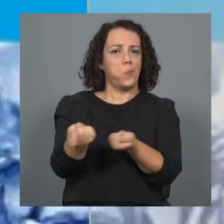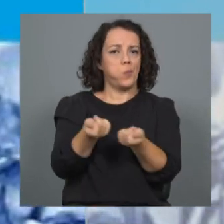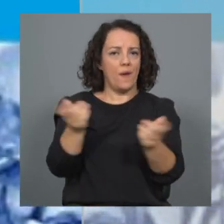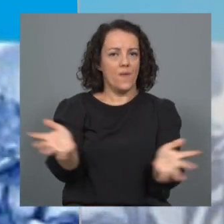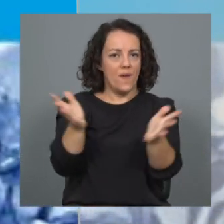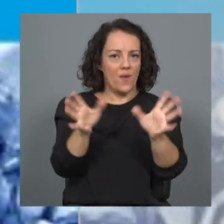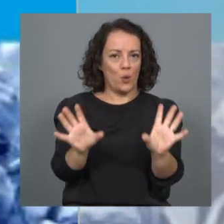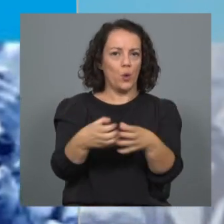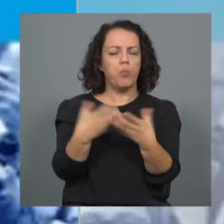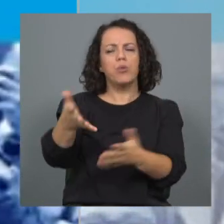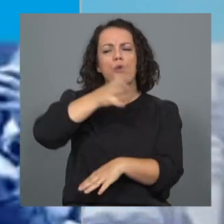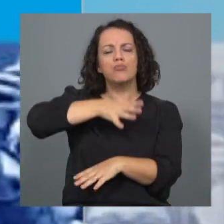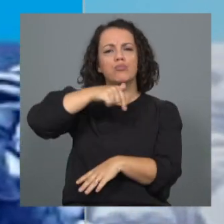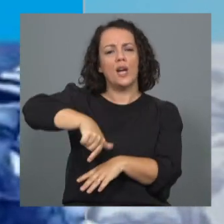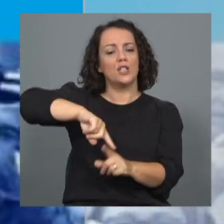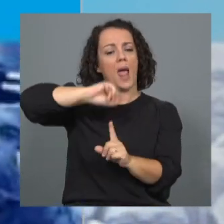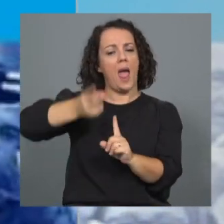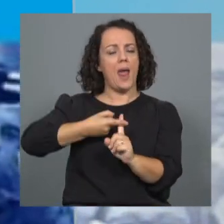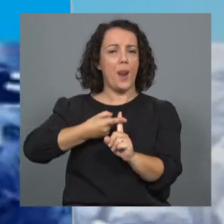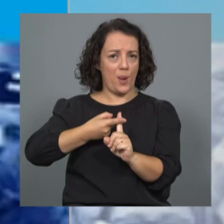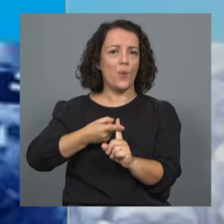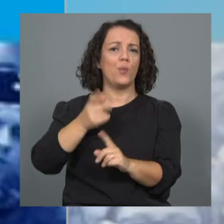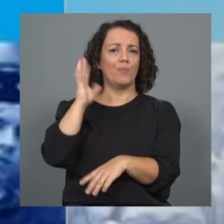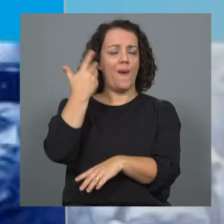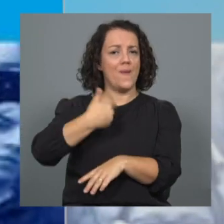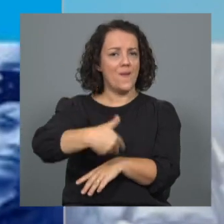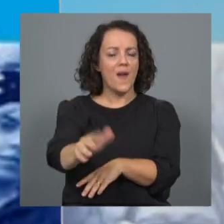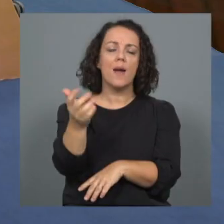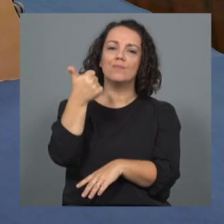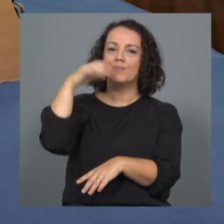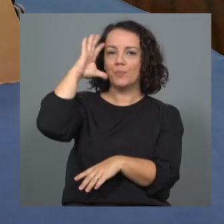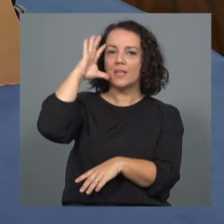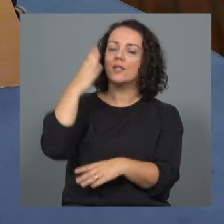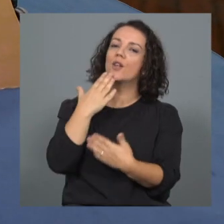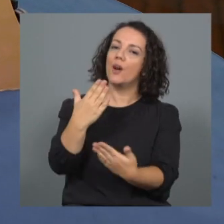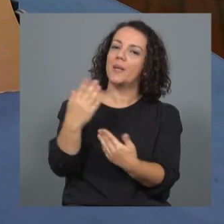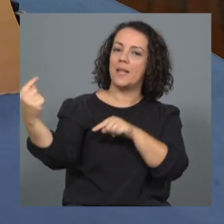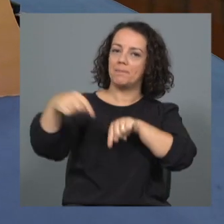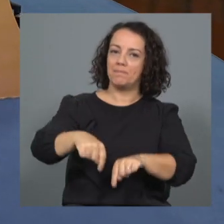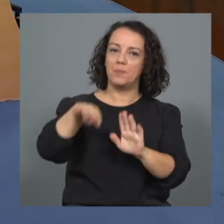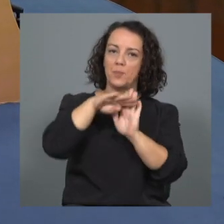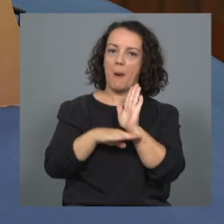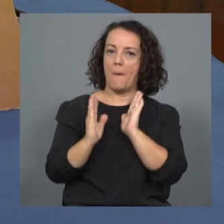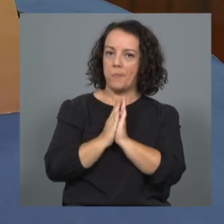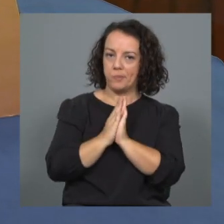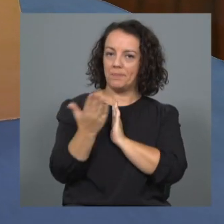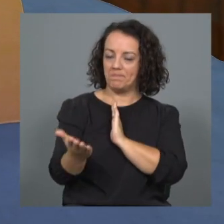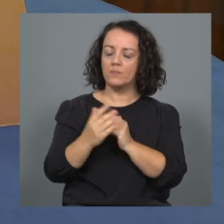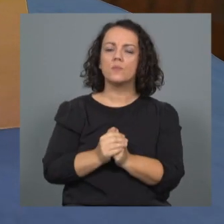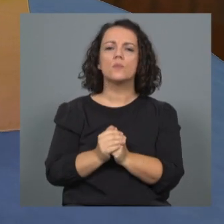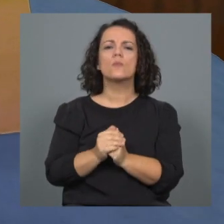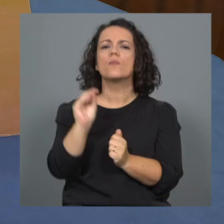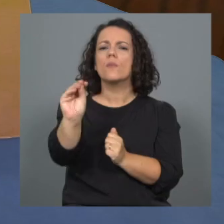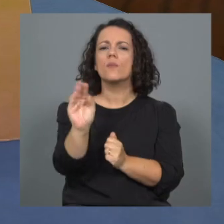falar desta nova edição da Praça Central. Obrigado, boa tarde por estarem aqui entre nós, no programa Eclésia. João